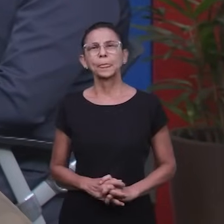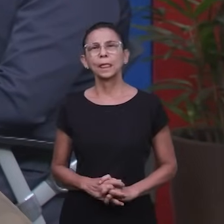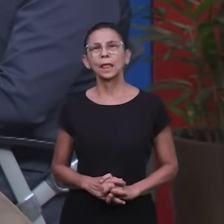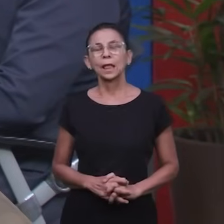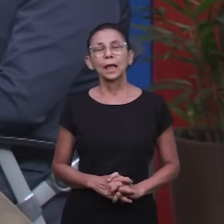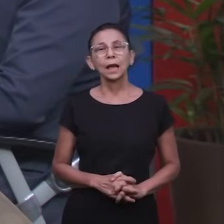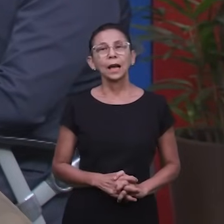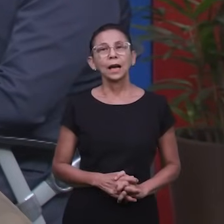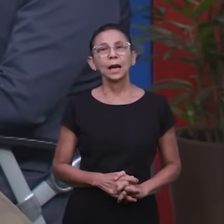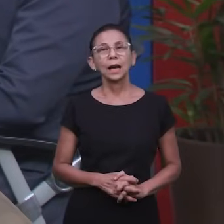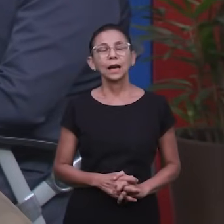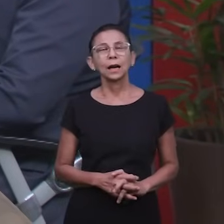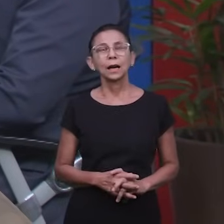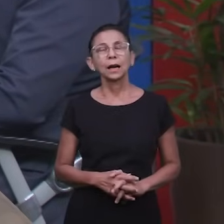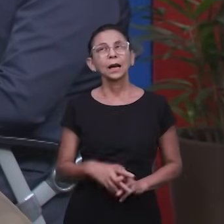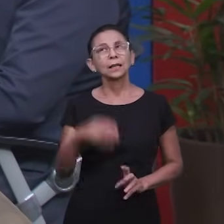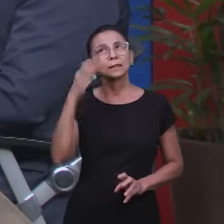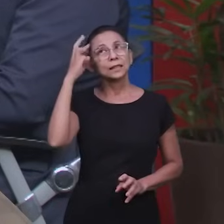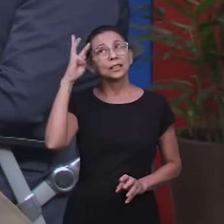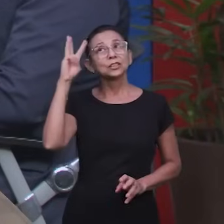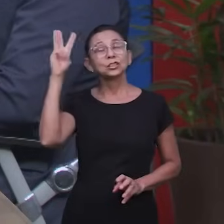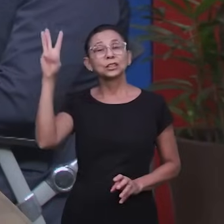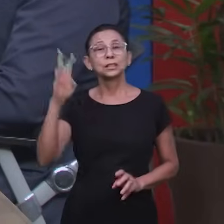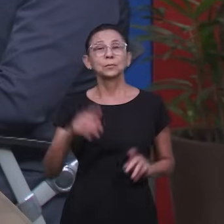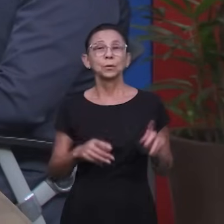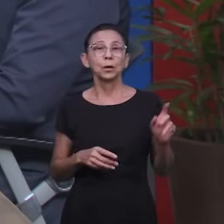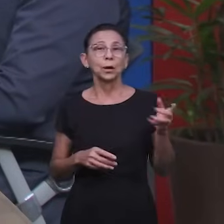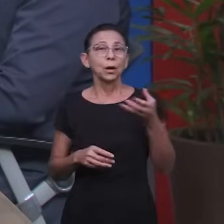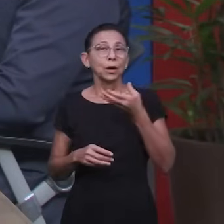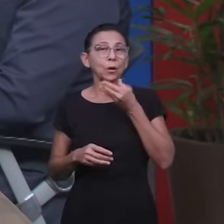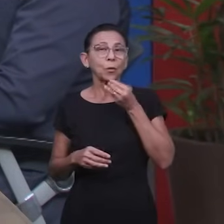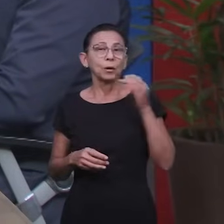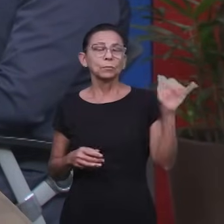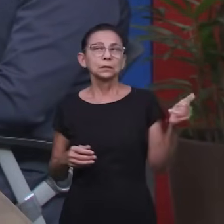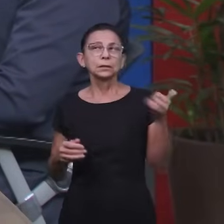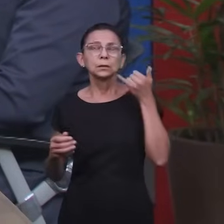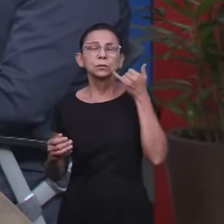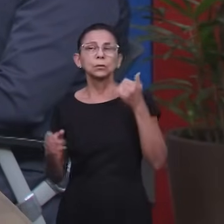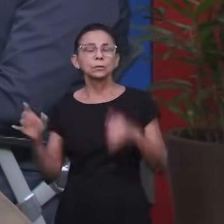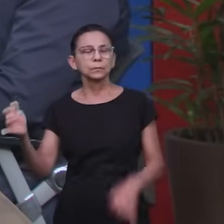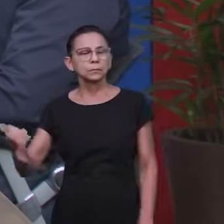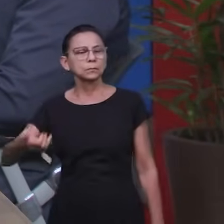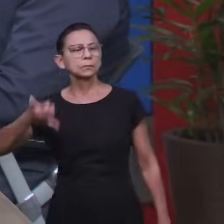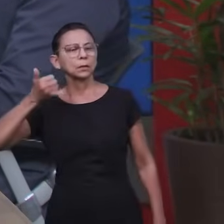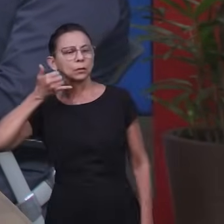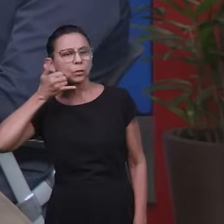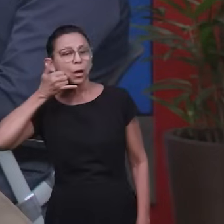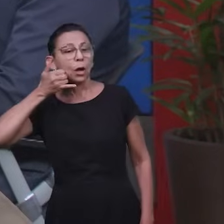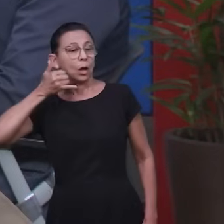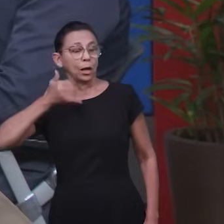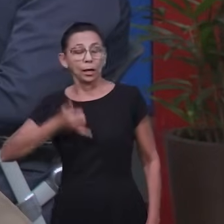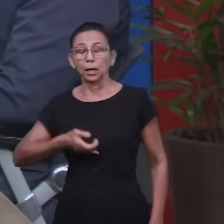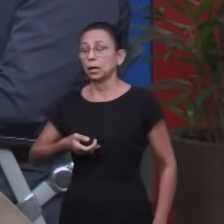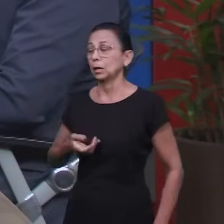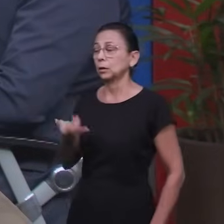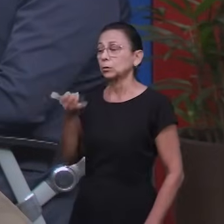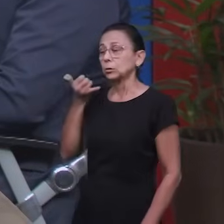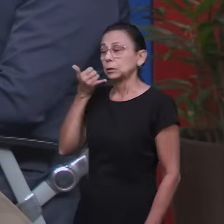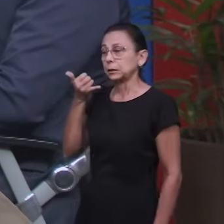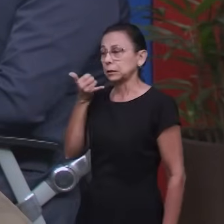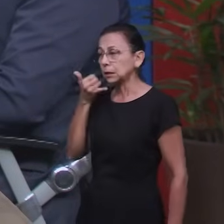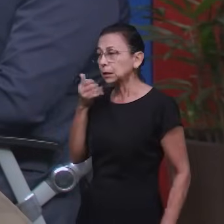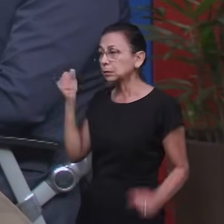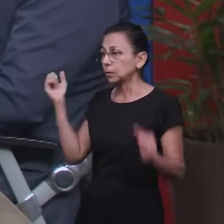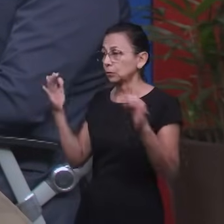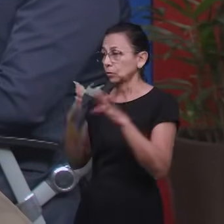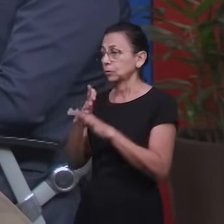estou ligando para glorificar o Senhor, junto com o Senhor, porque eu sei que aí vocês são um corpo. E ele ainda não é da nossa igreja,